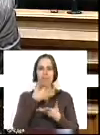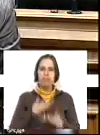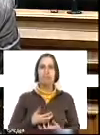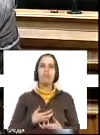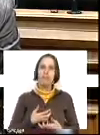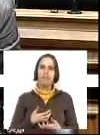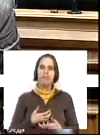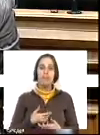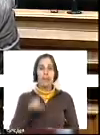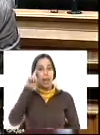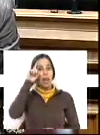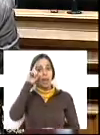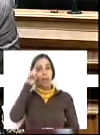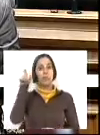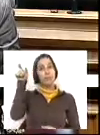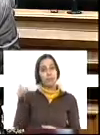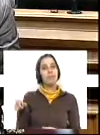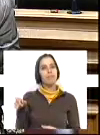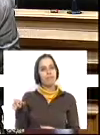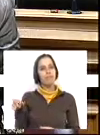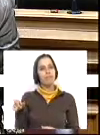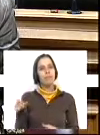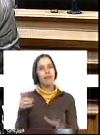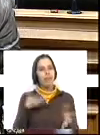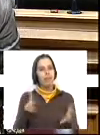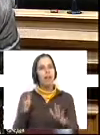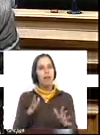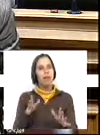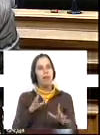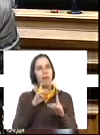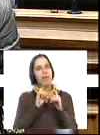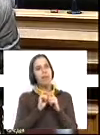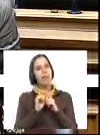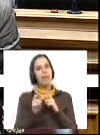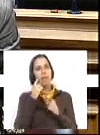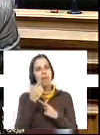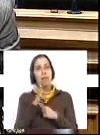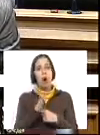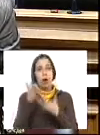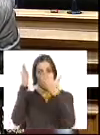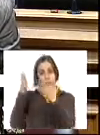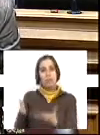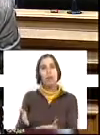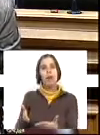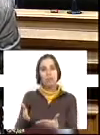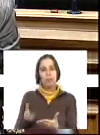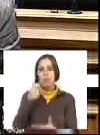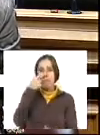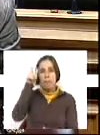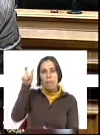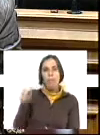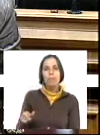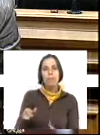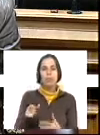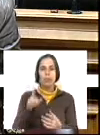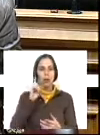consternado. Nelson Mandela é talvez a definição em pessoa de um ser